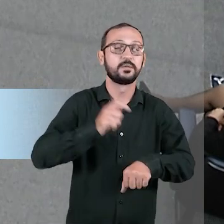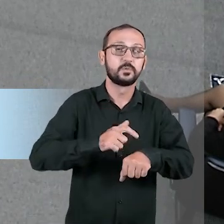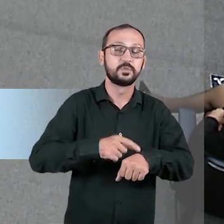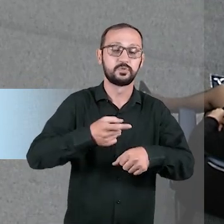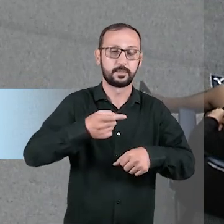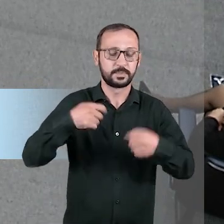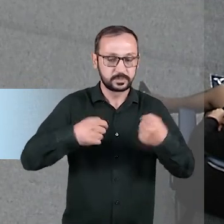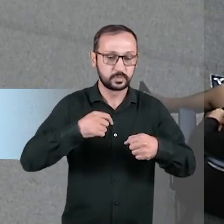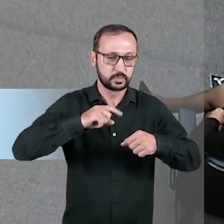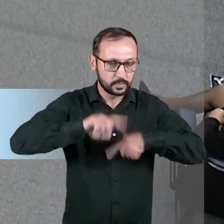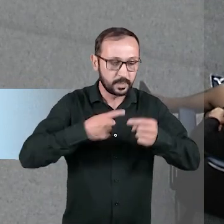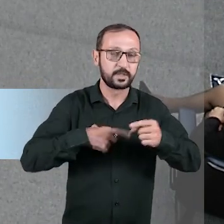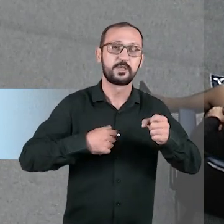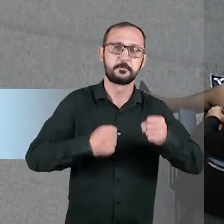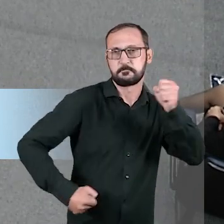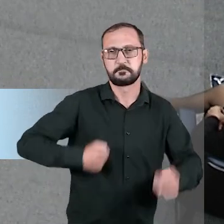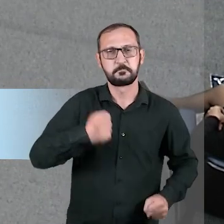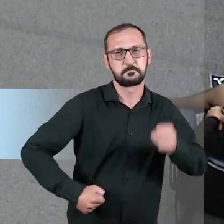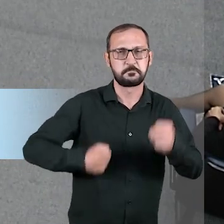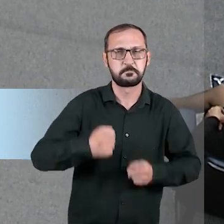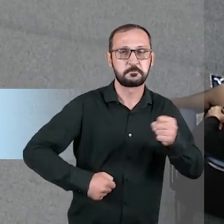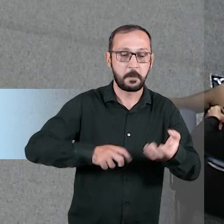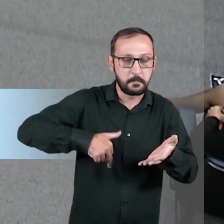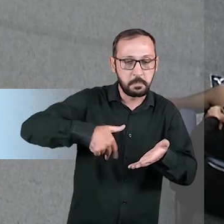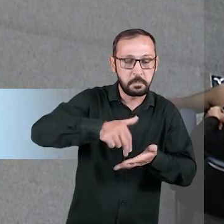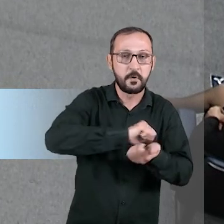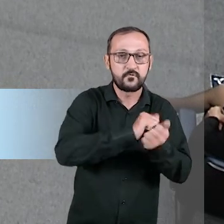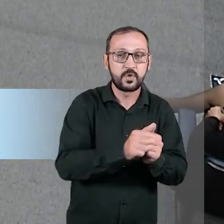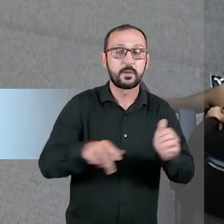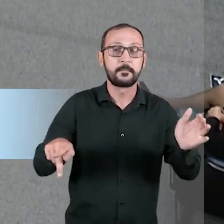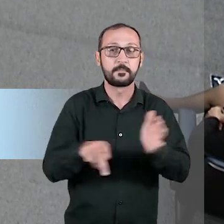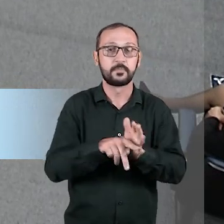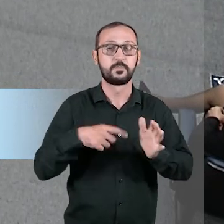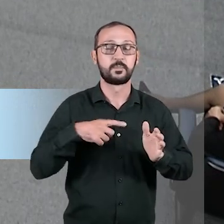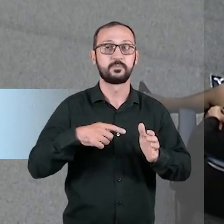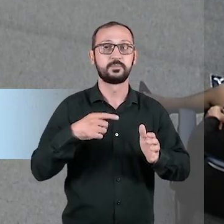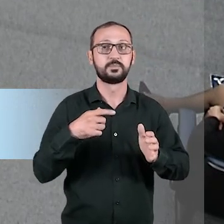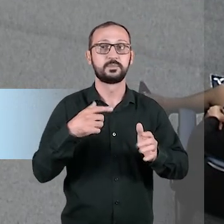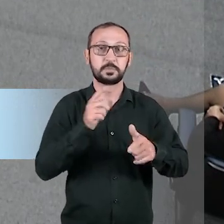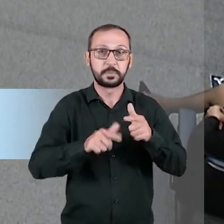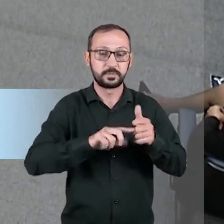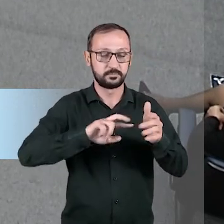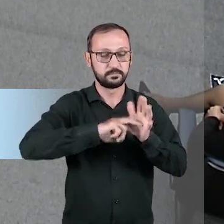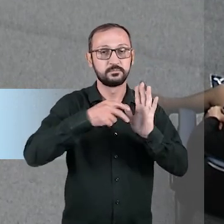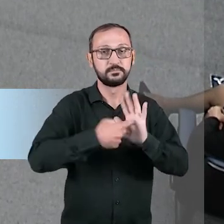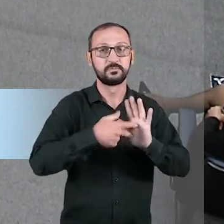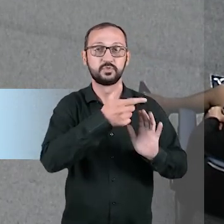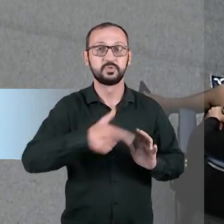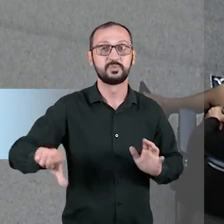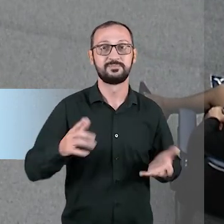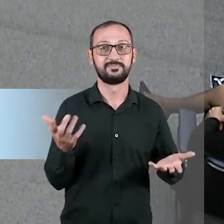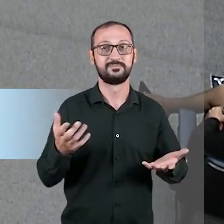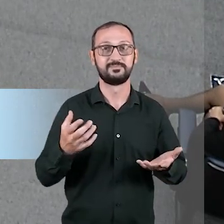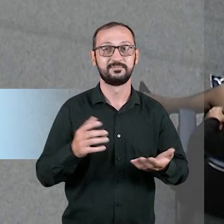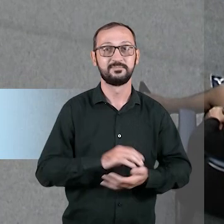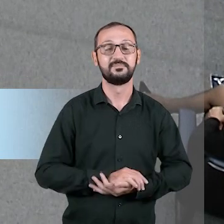de superação, o cara vira maratonista e não sei o quê. Foi a forma que ele ressignificou a perda das pernas, né? Então